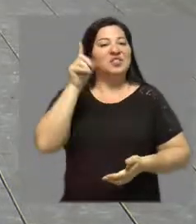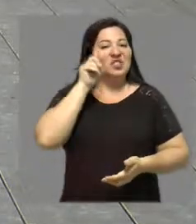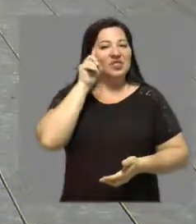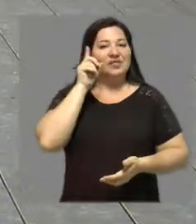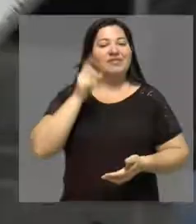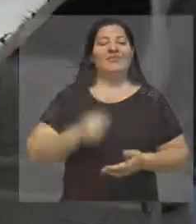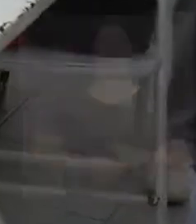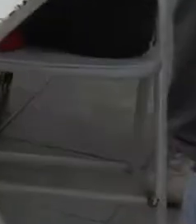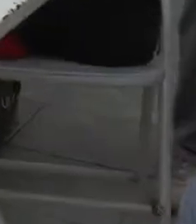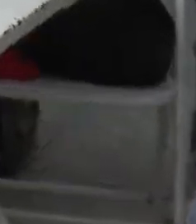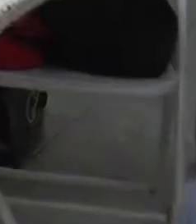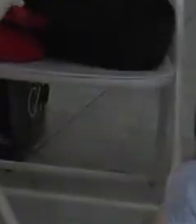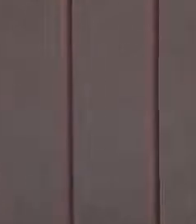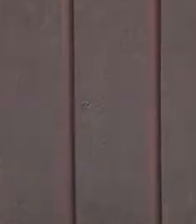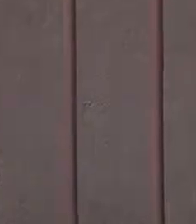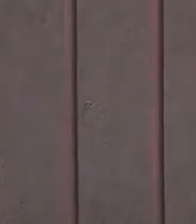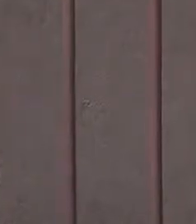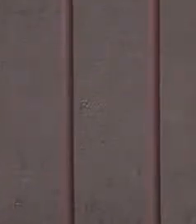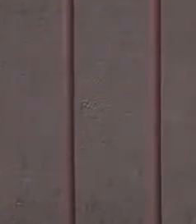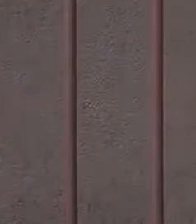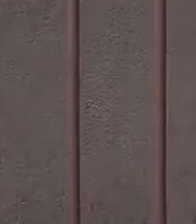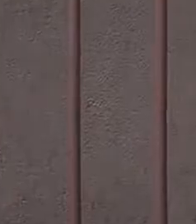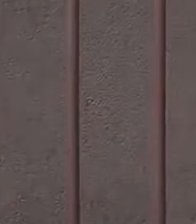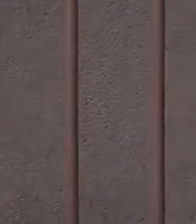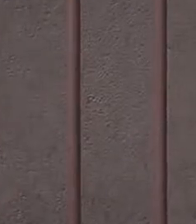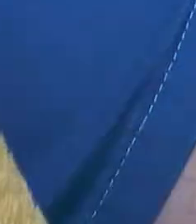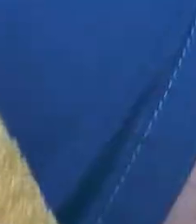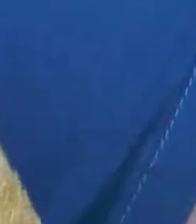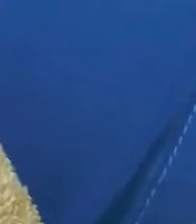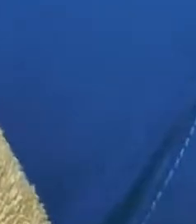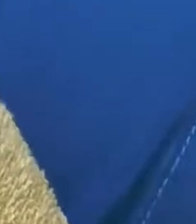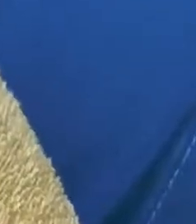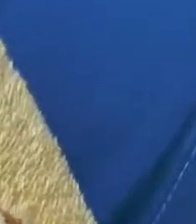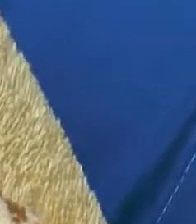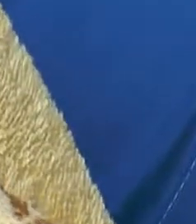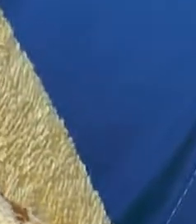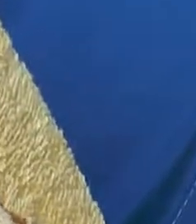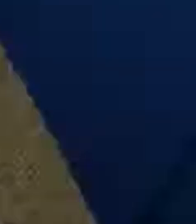dia a dia assim. TV Câmara, informação e transparência a serviço da população.